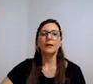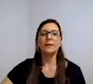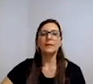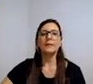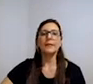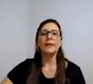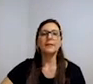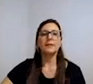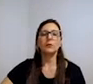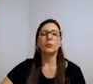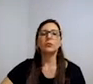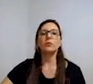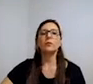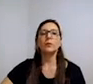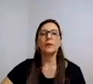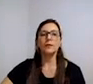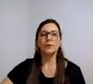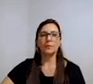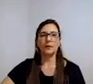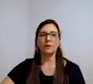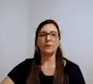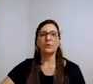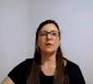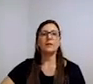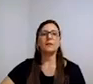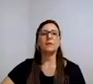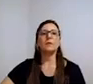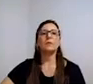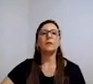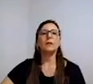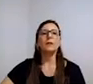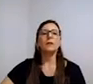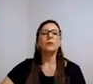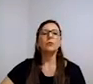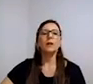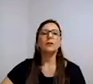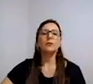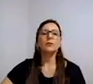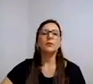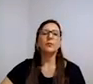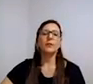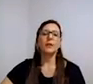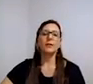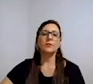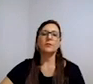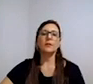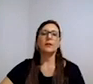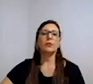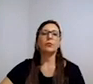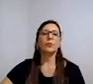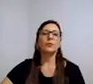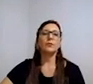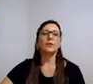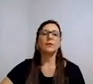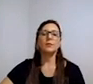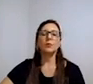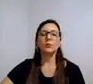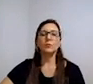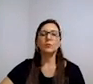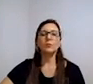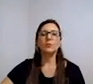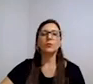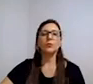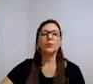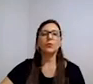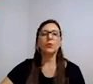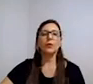As estrias nesse músculo também são a visualização do arranjo das proteínas dos sarcômeros. Esses